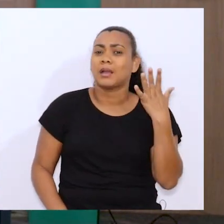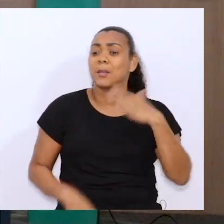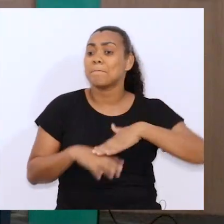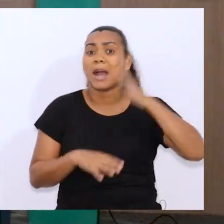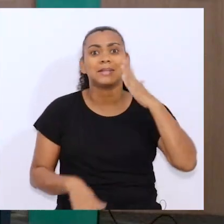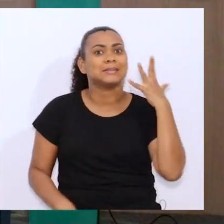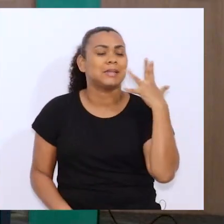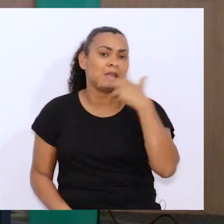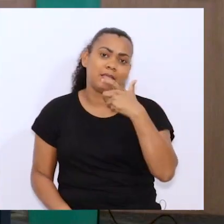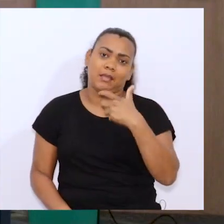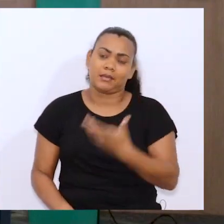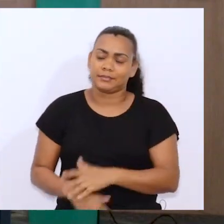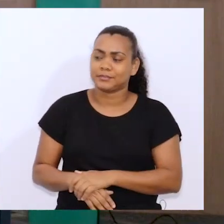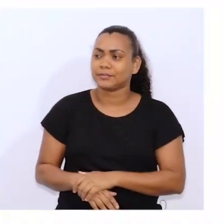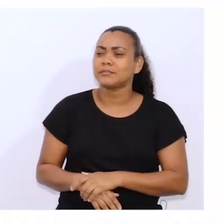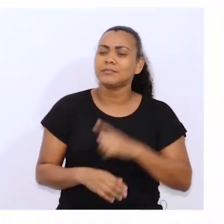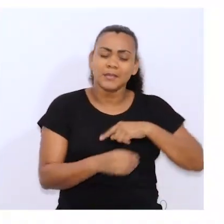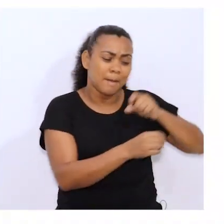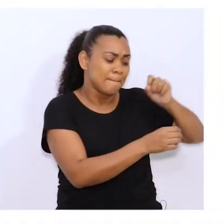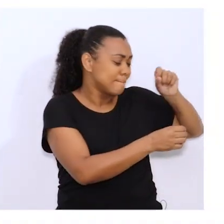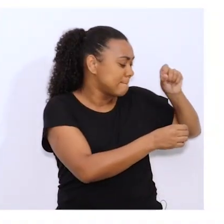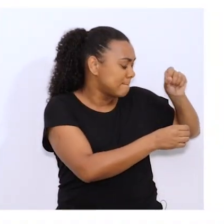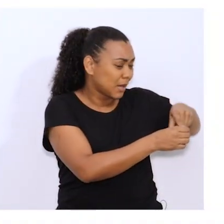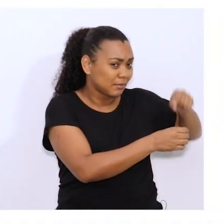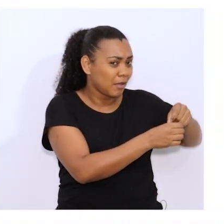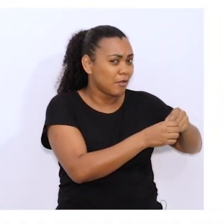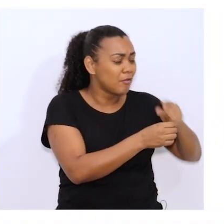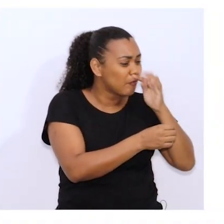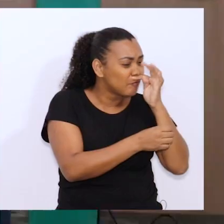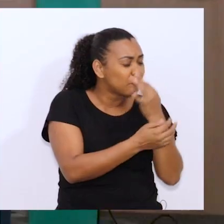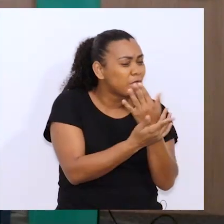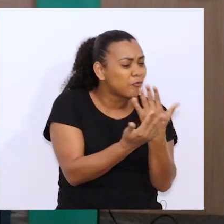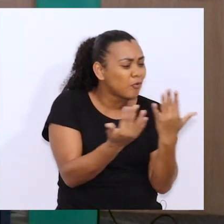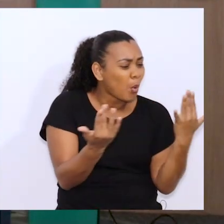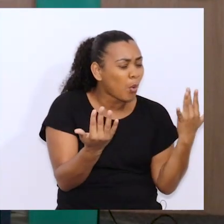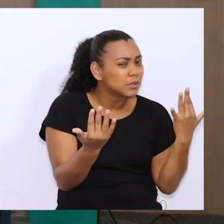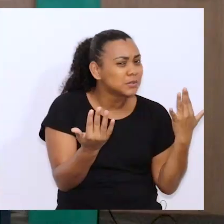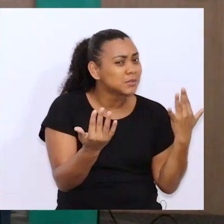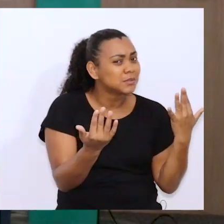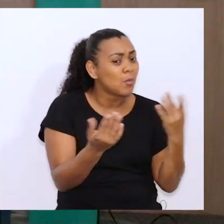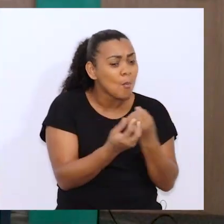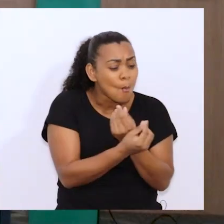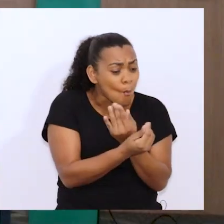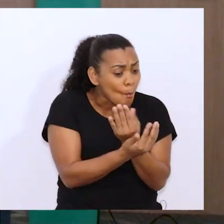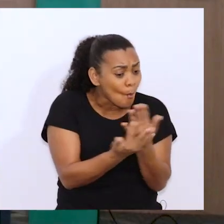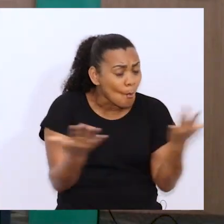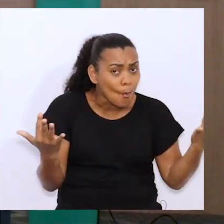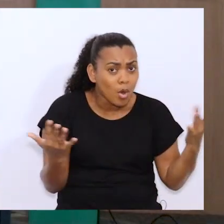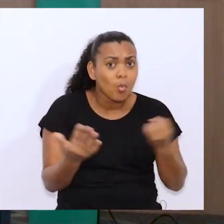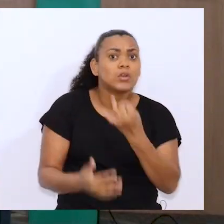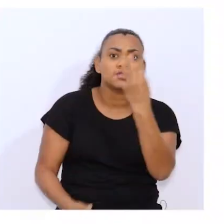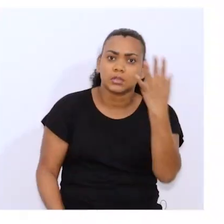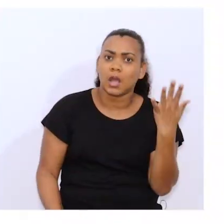ser muito linda. Plantei mais flores, plantei muitas flores, uma quantidade